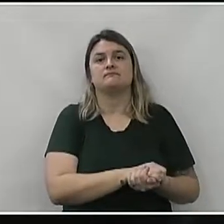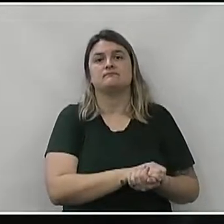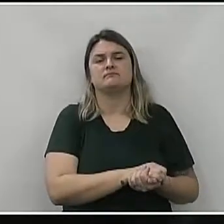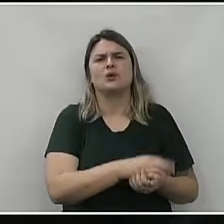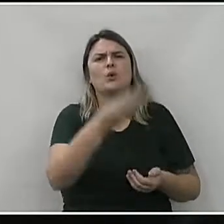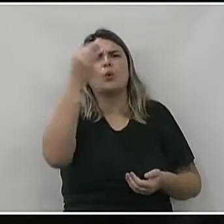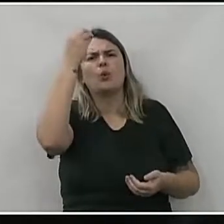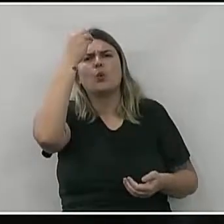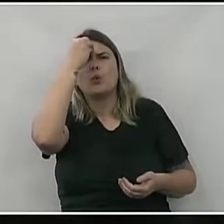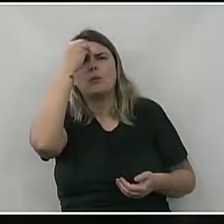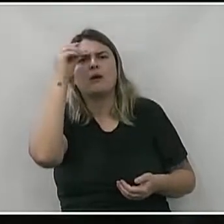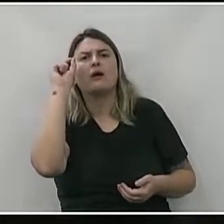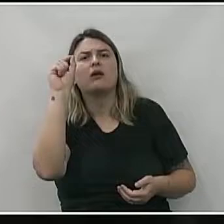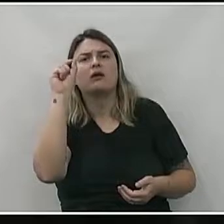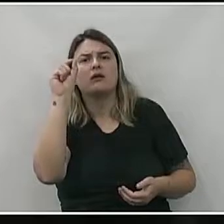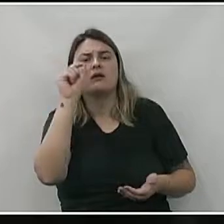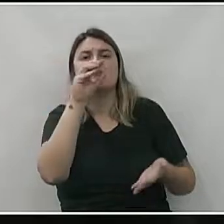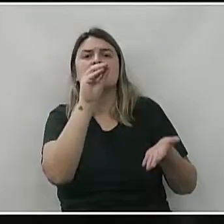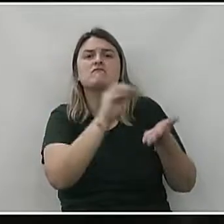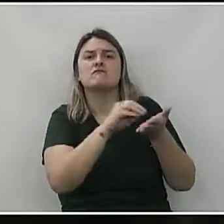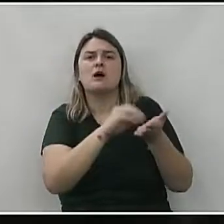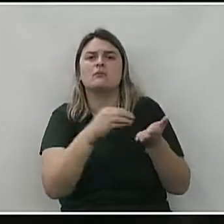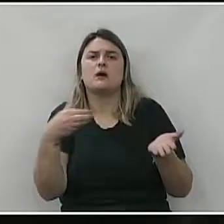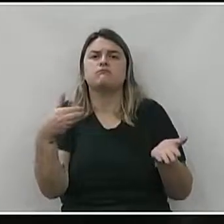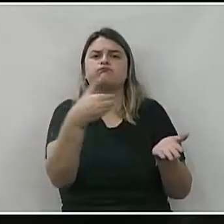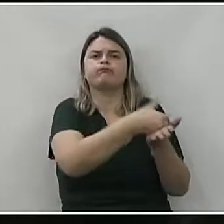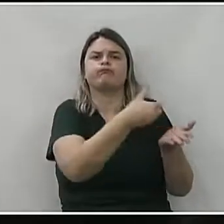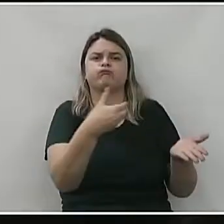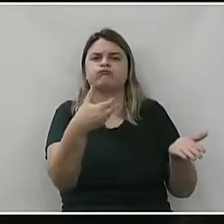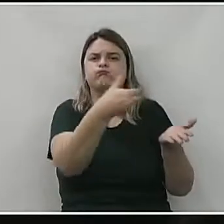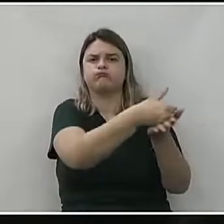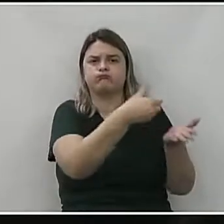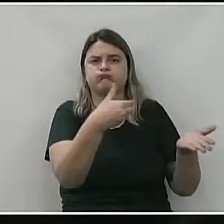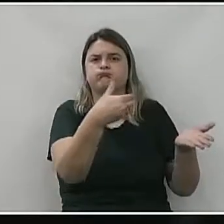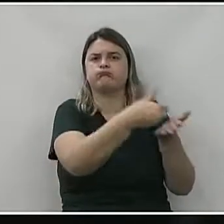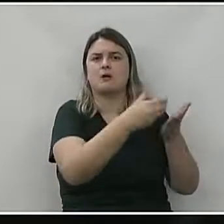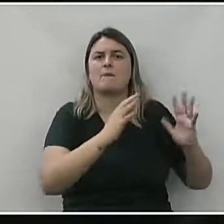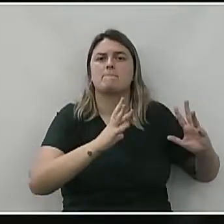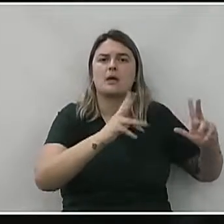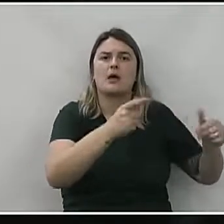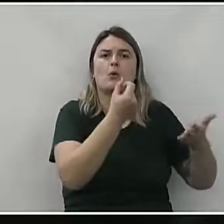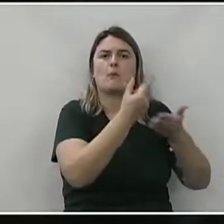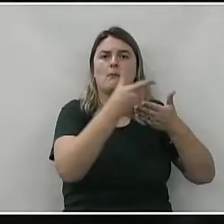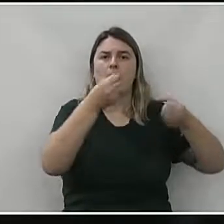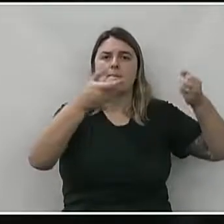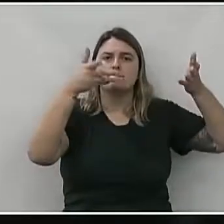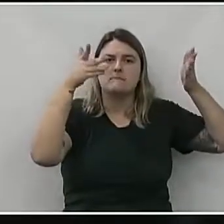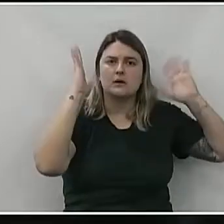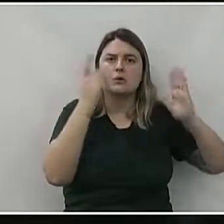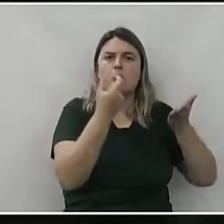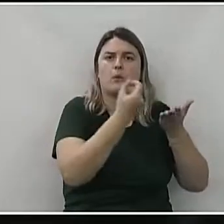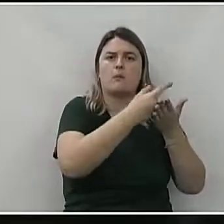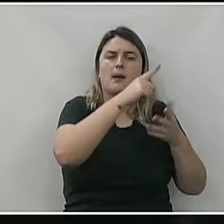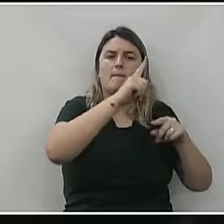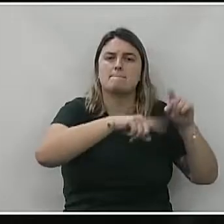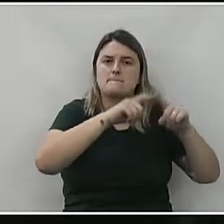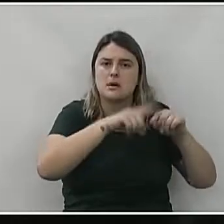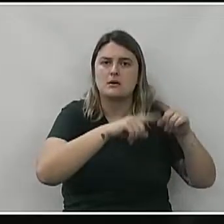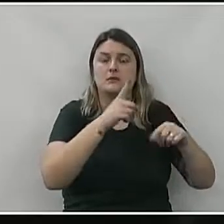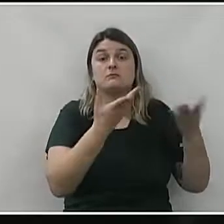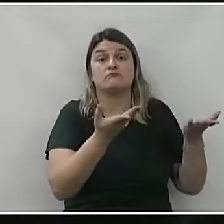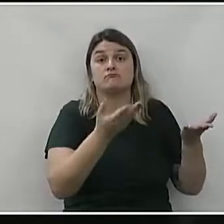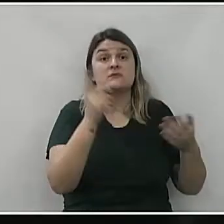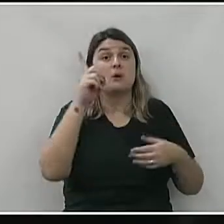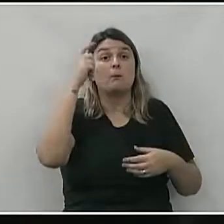A culpa de tudo isso foi a falta de investimento de todas as gestões passadas. Eles não se preocuparam, eles não pensaram a